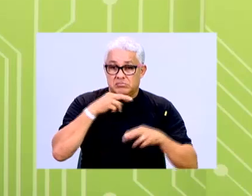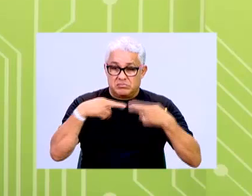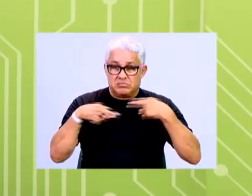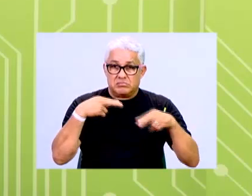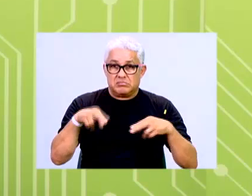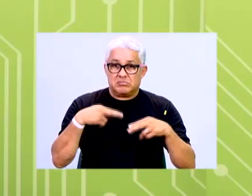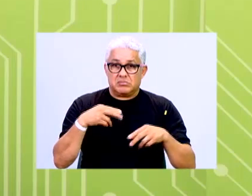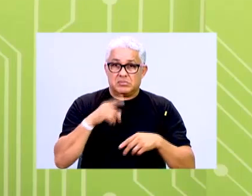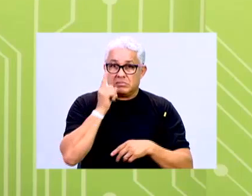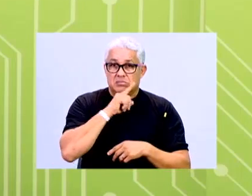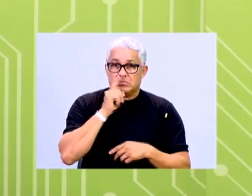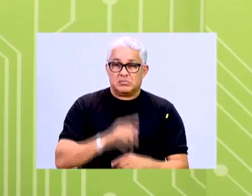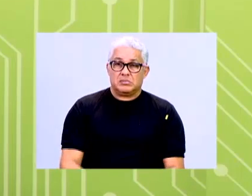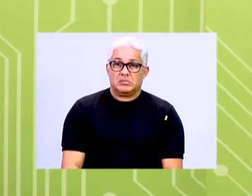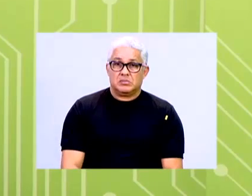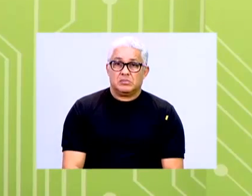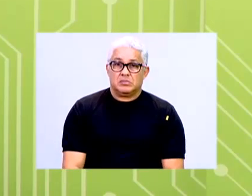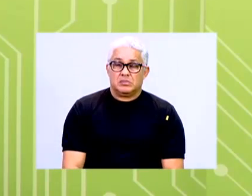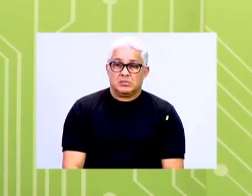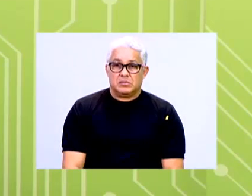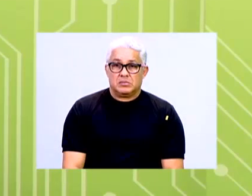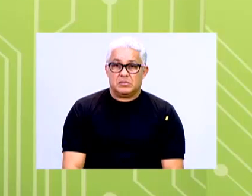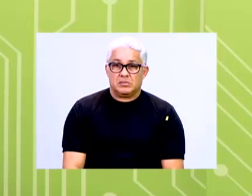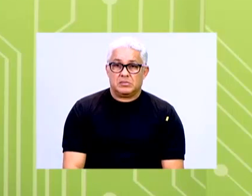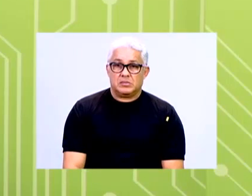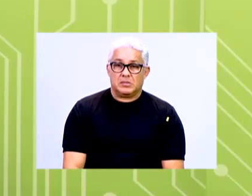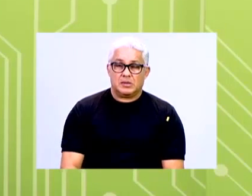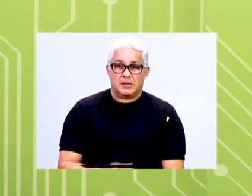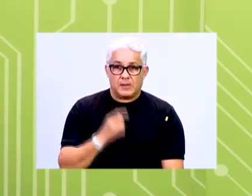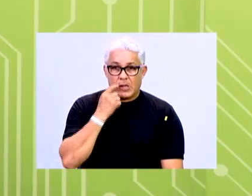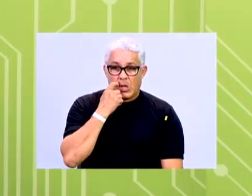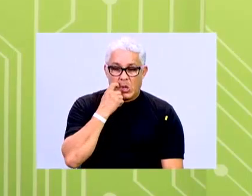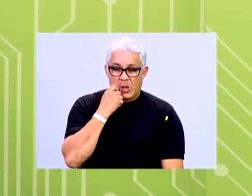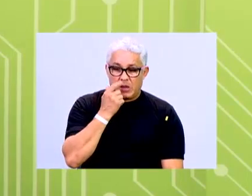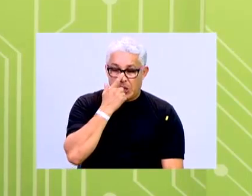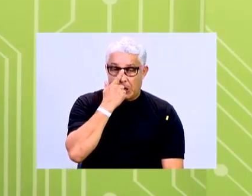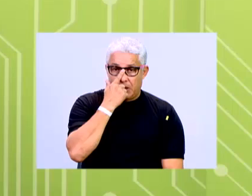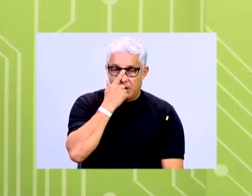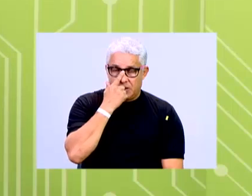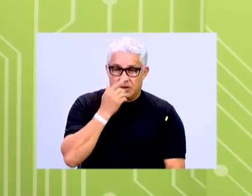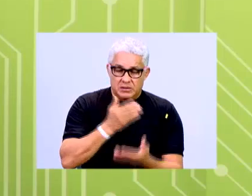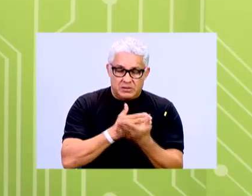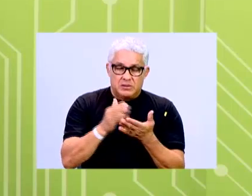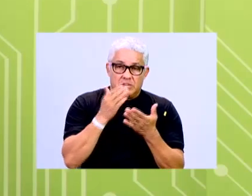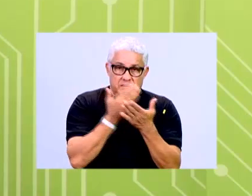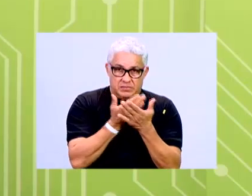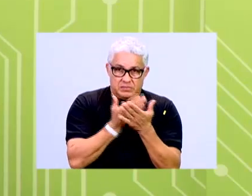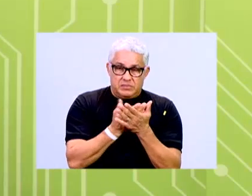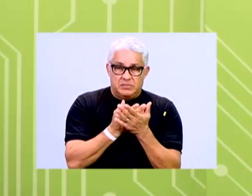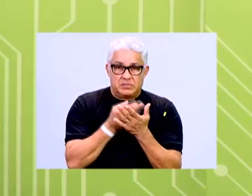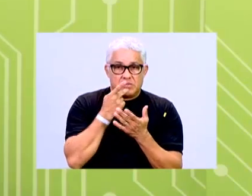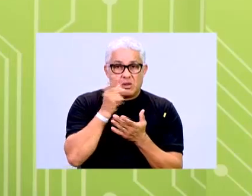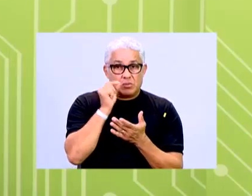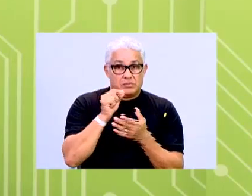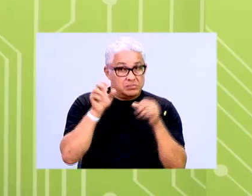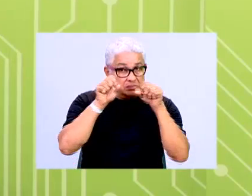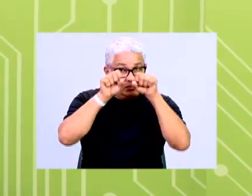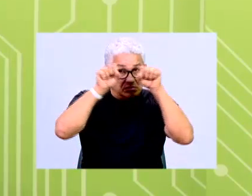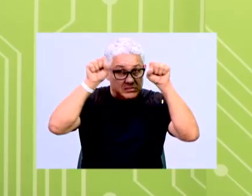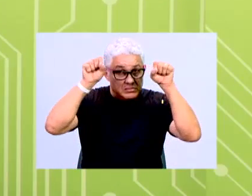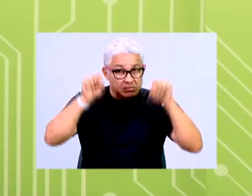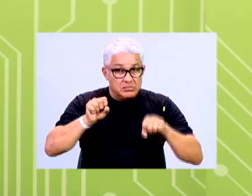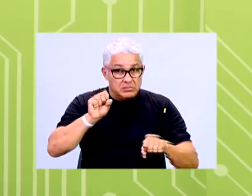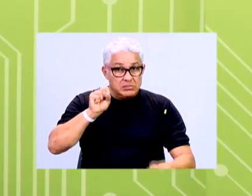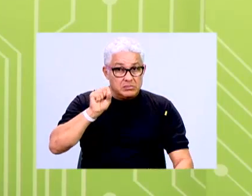montada, né? Porque veja que quando estamos falando, nós vimos no início da aula, que quando estamos falando de sistema,